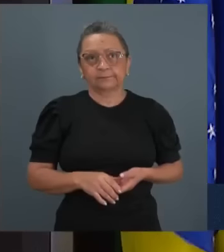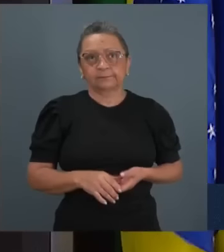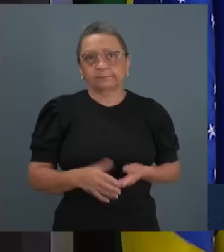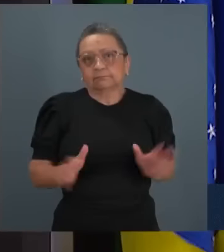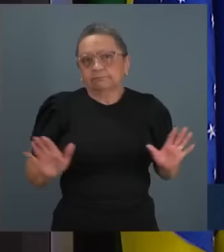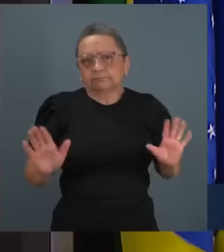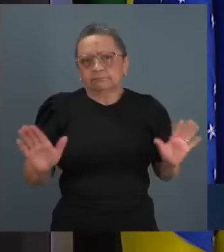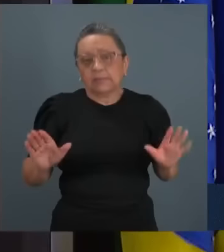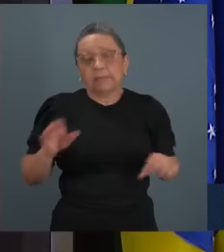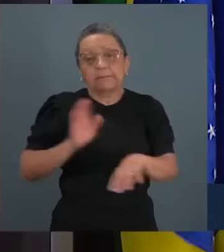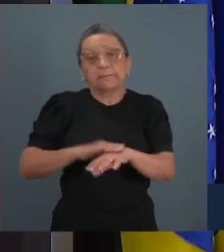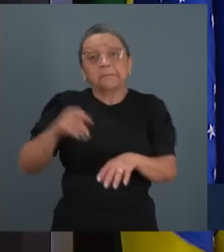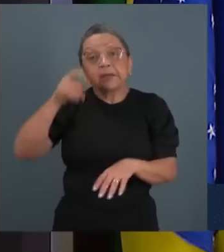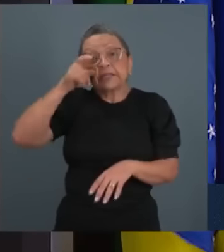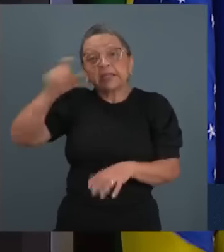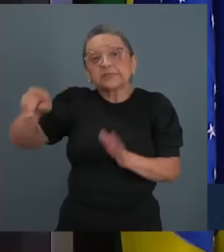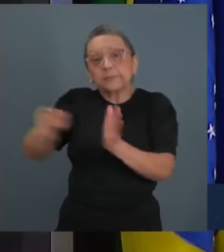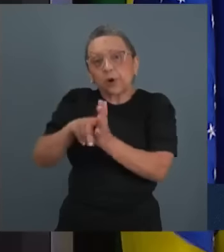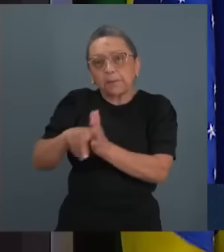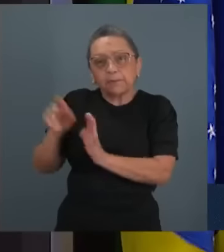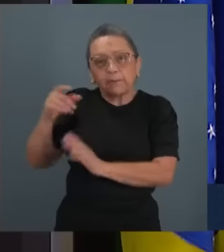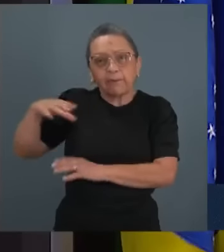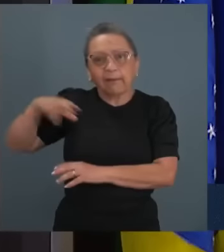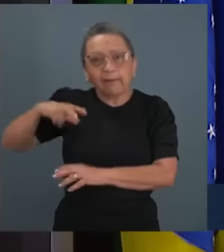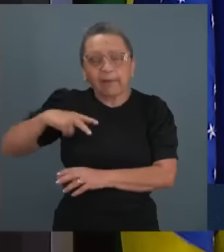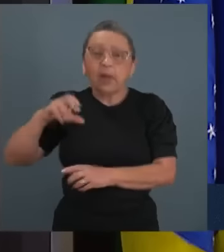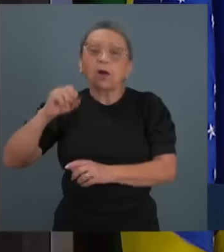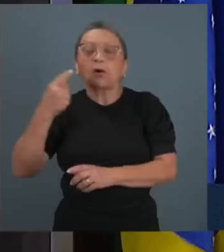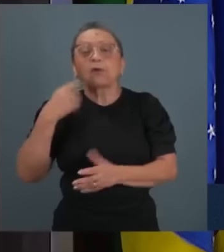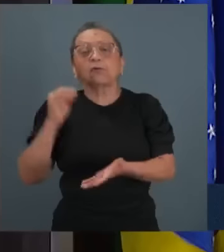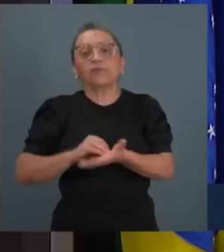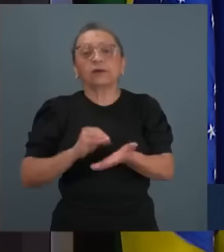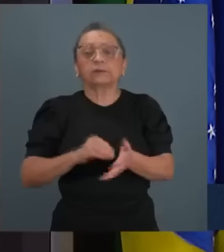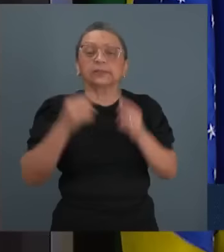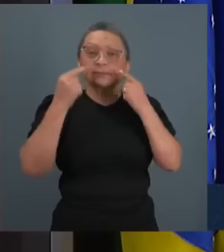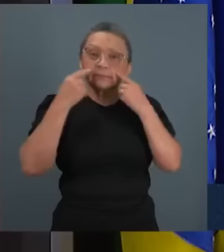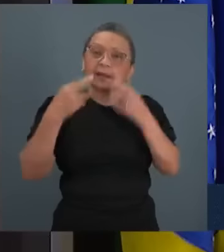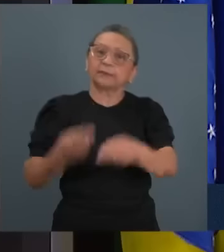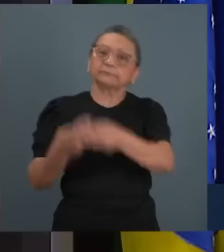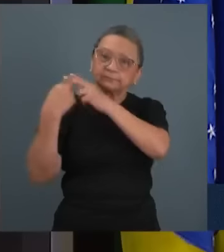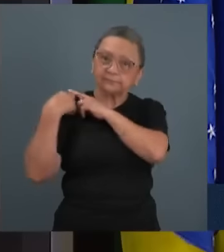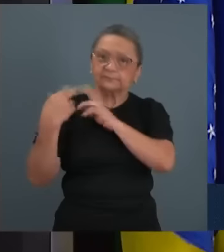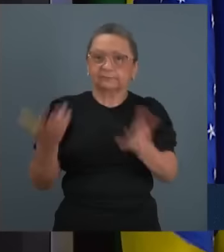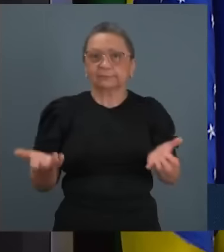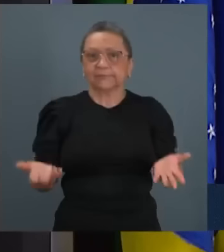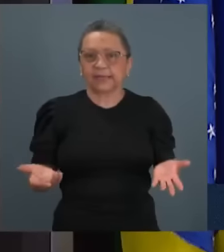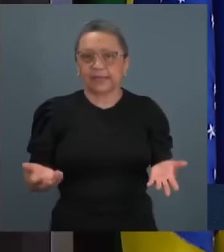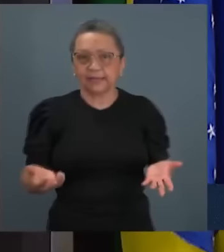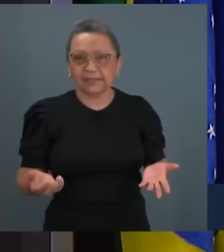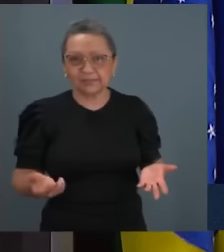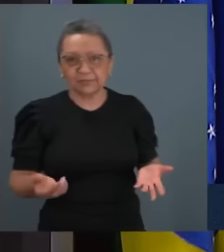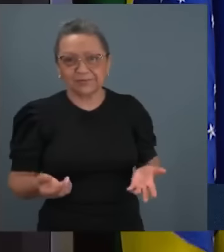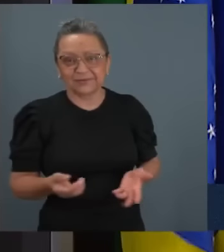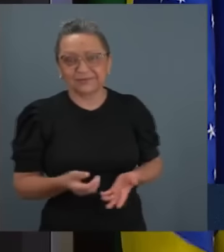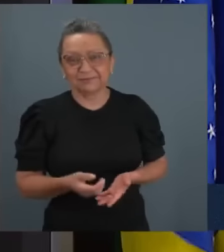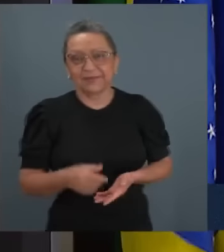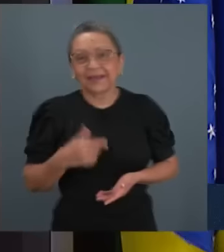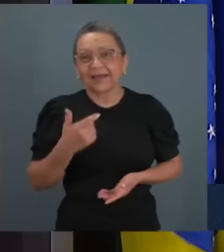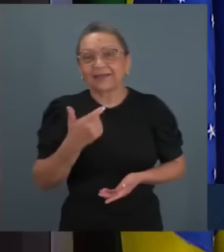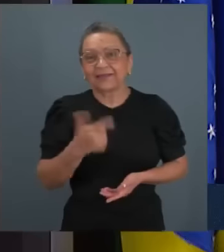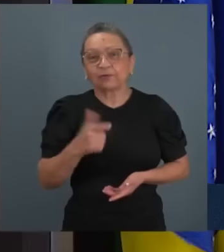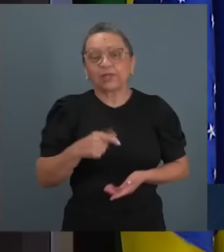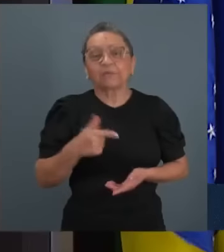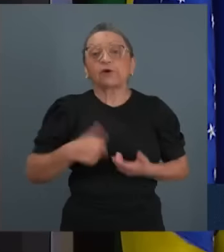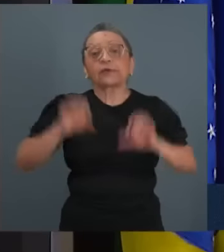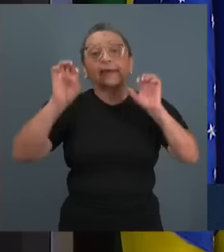por interesses políticos ou por falta de caráter, mau caráter. Não tem outro